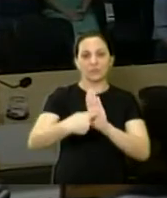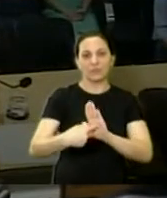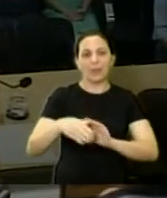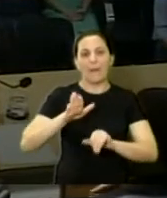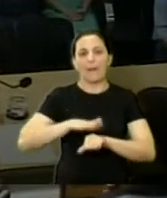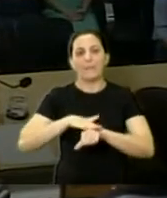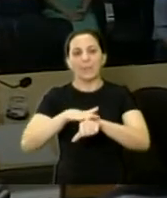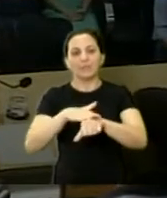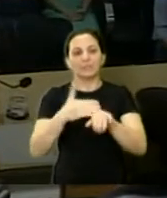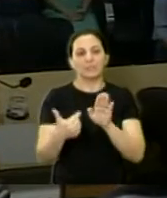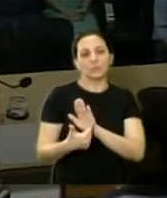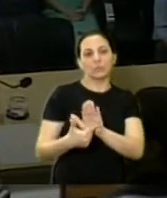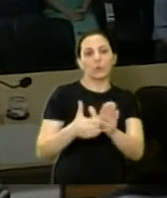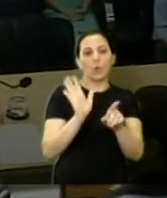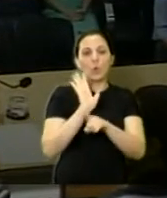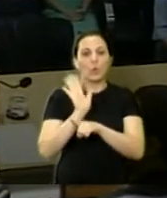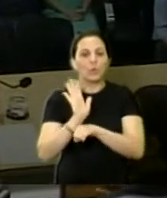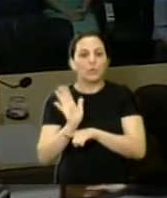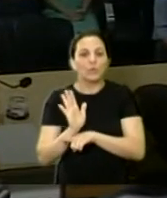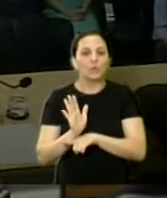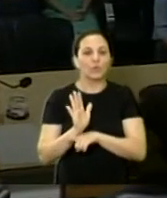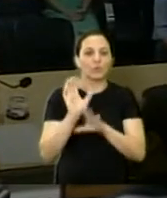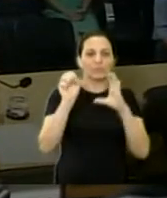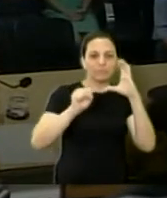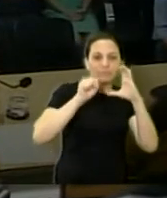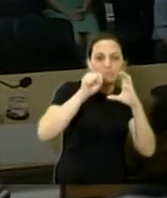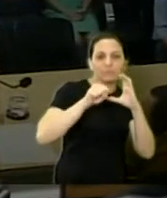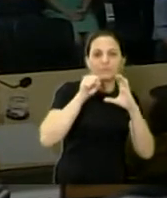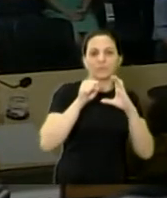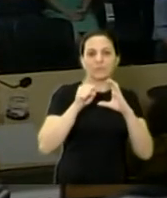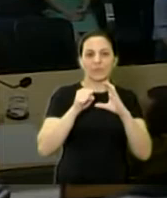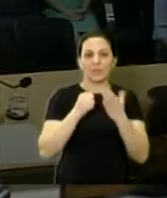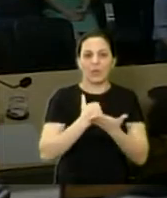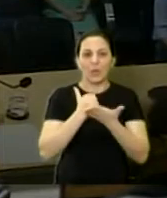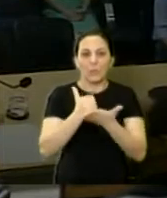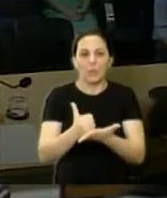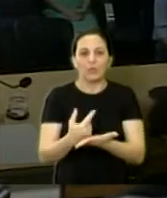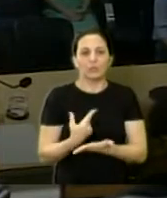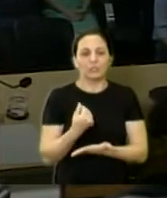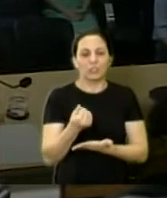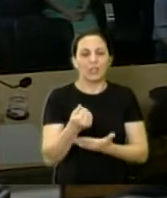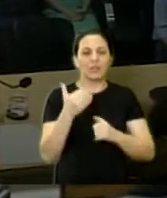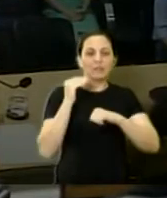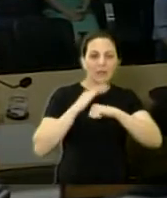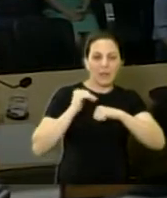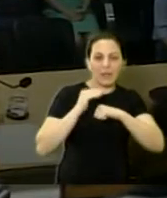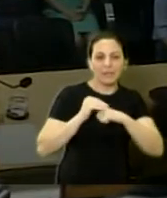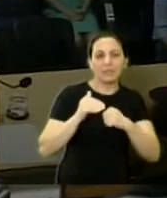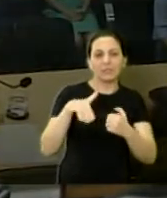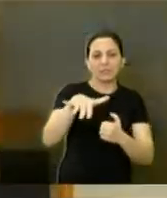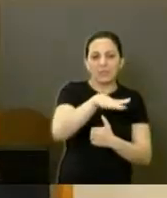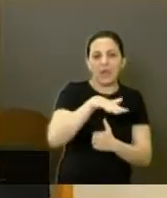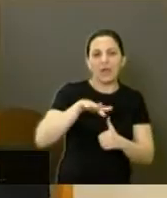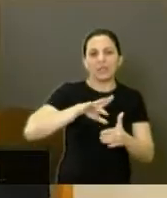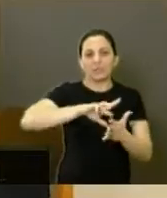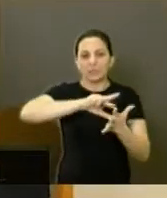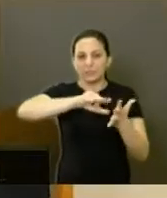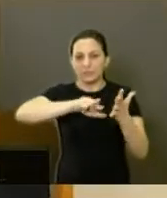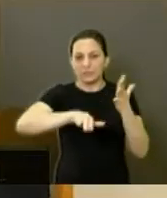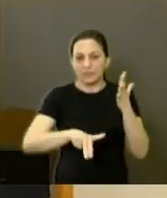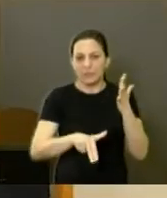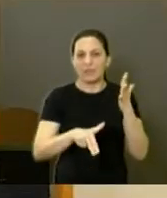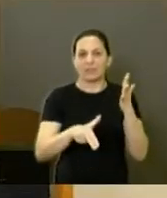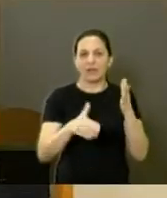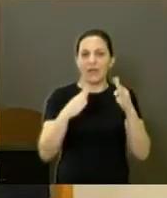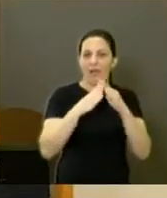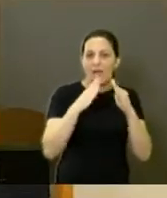que apareceu no vídeo. É apoio em dinheiro, é apoio em patrimônio, é apoio em carinho, é apoio em comida, é apoio em prestando a